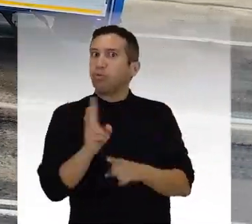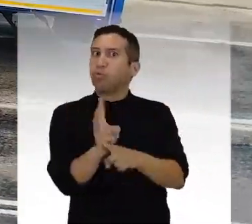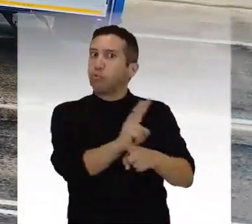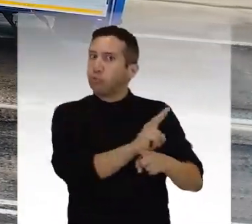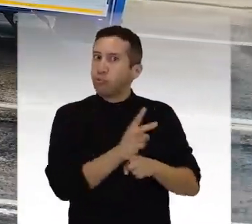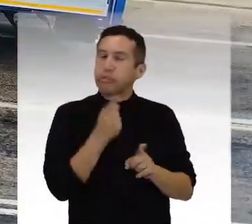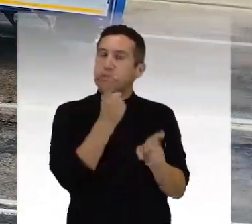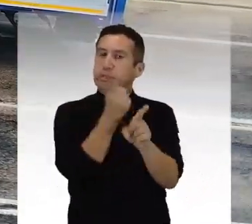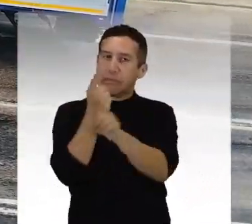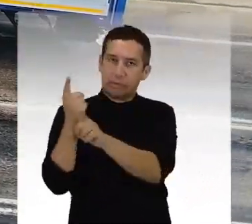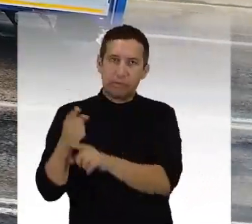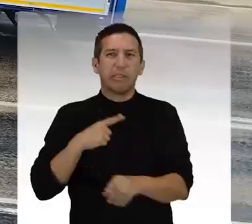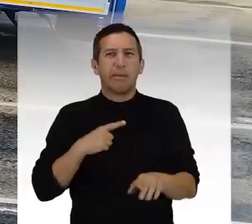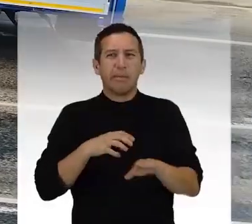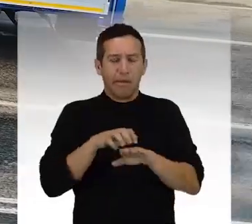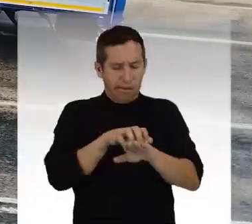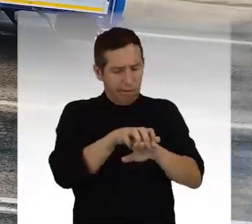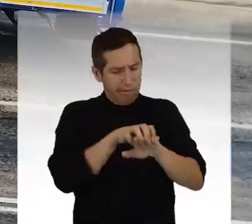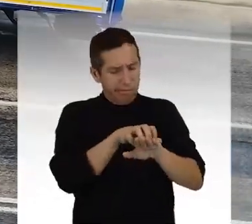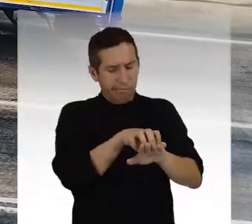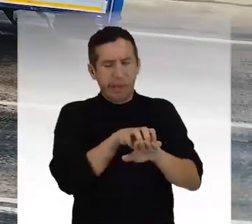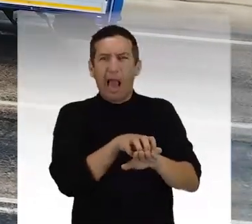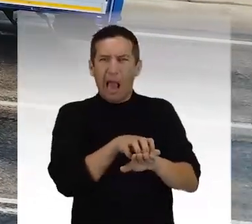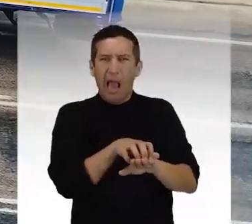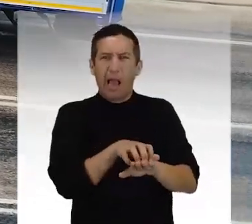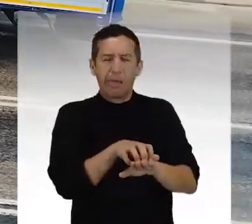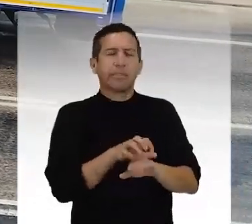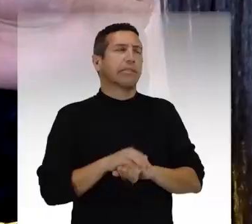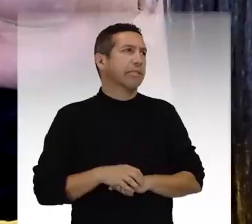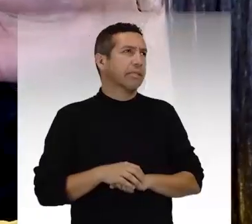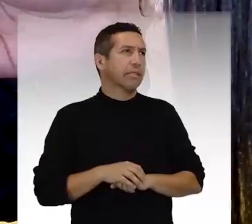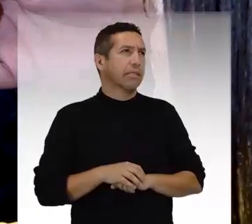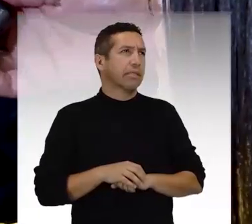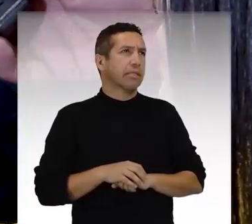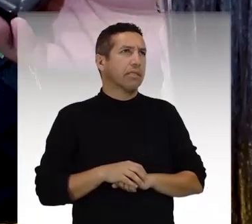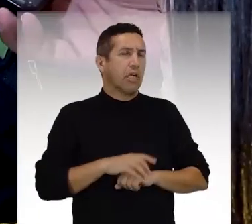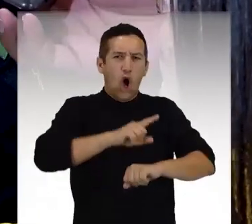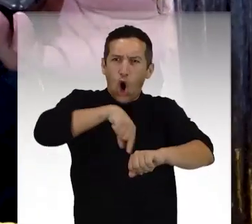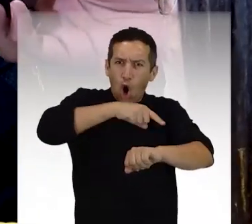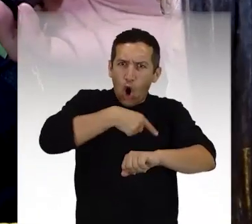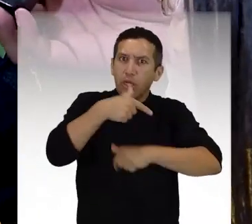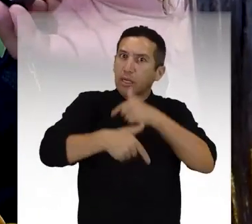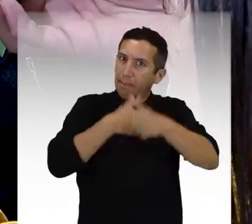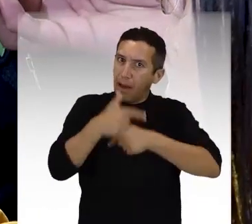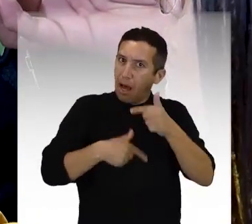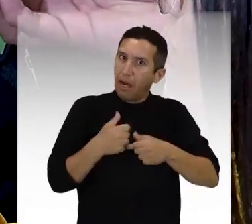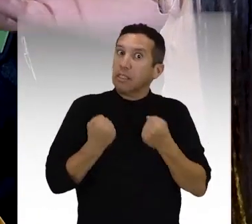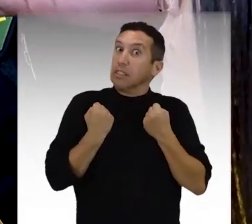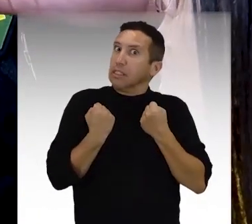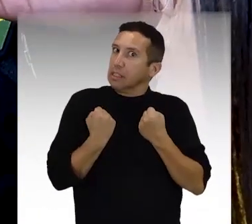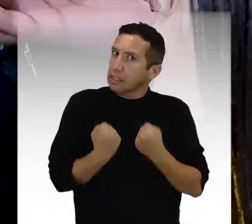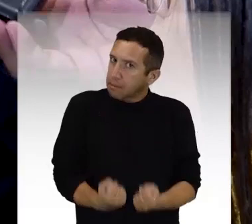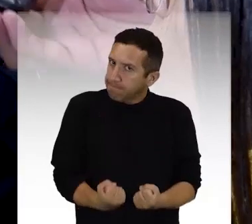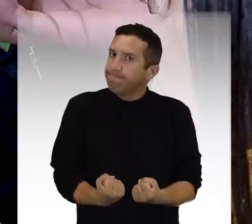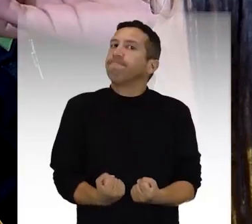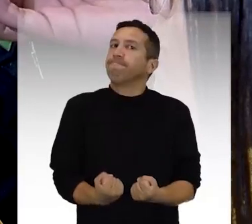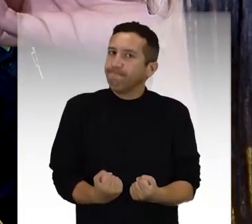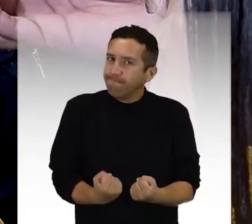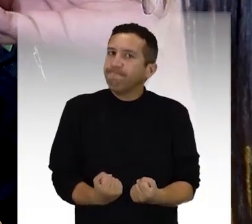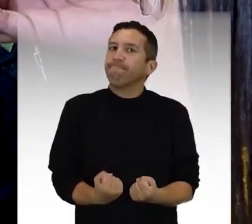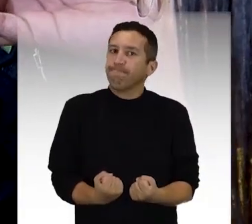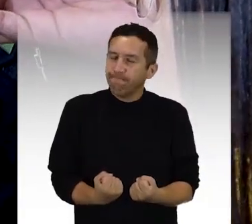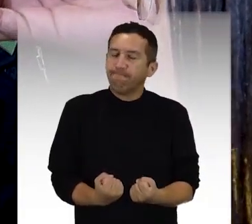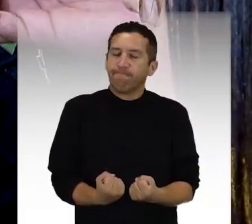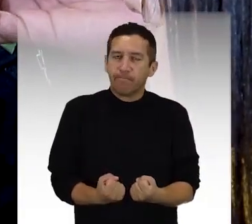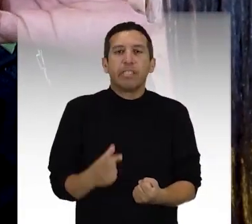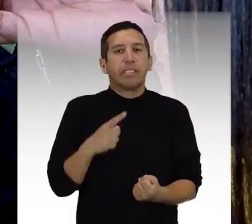de 33% do total de motoristas fiscalizados. A carga de jornada de trabalho do